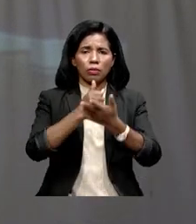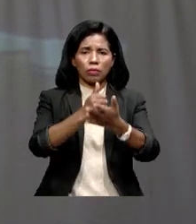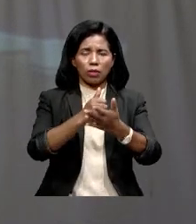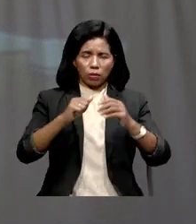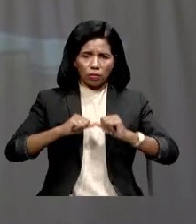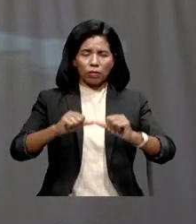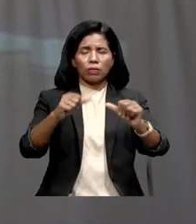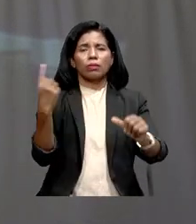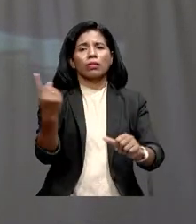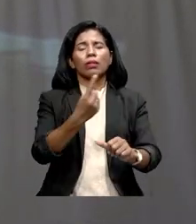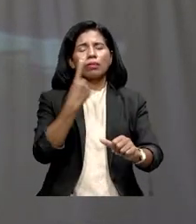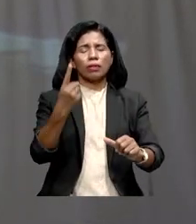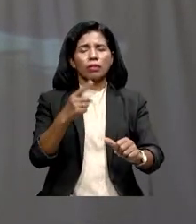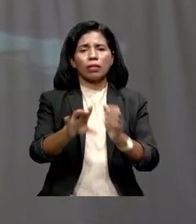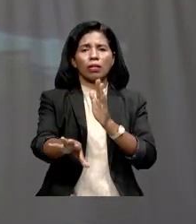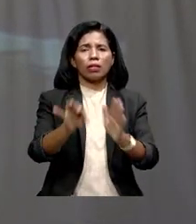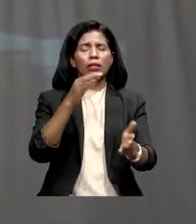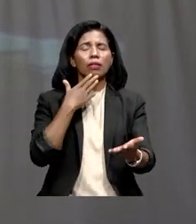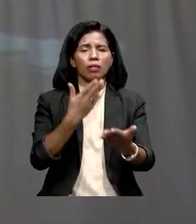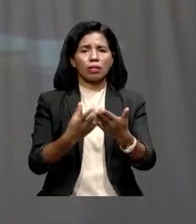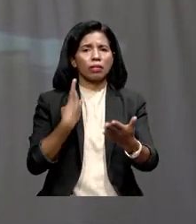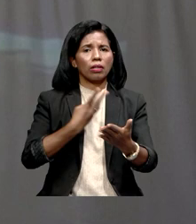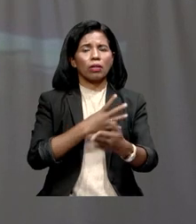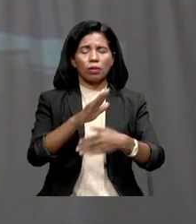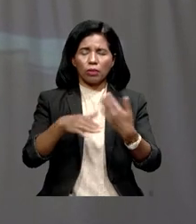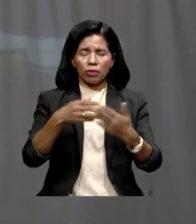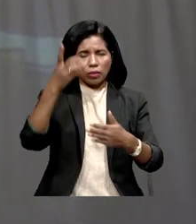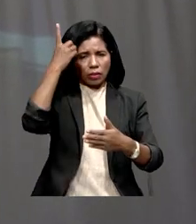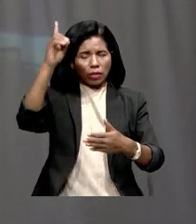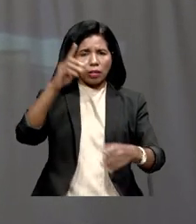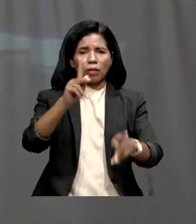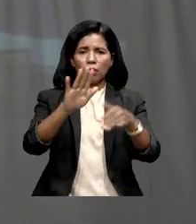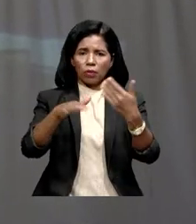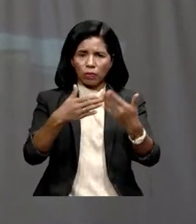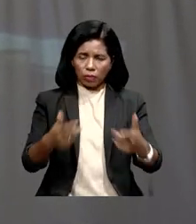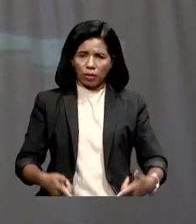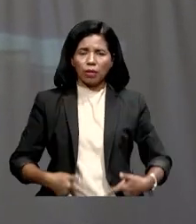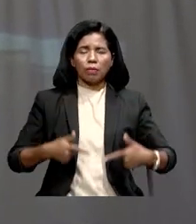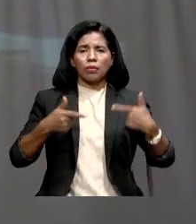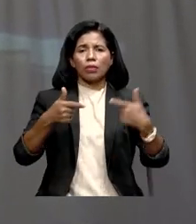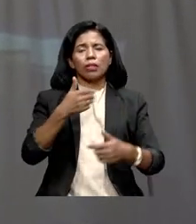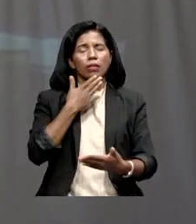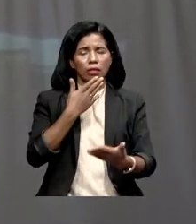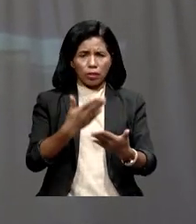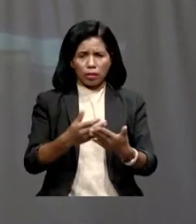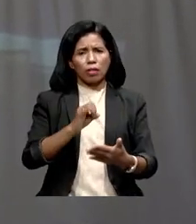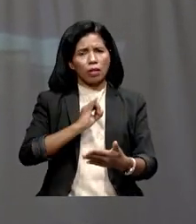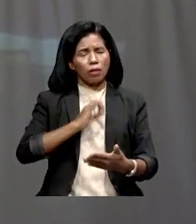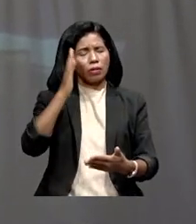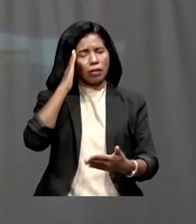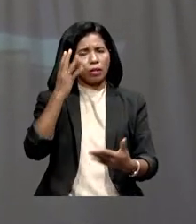fatin to eta mbote me kito tumehi mak povo ni moris tiak. Hau atene barak mo Sei